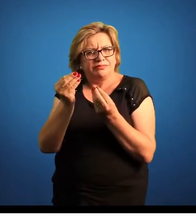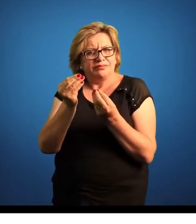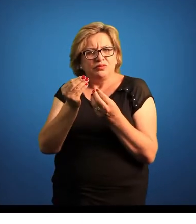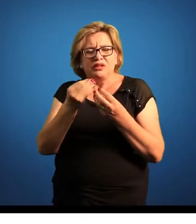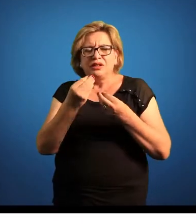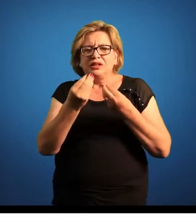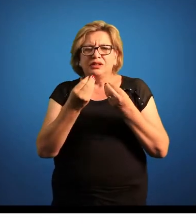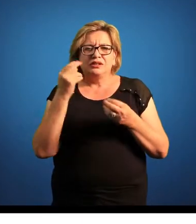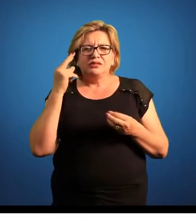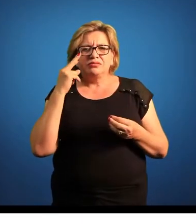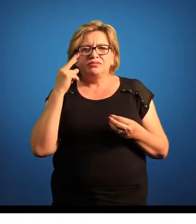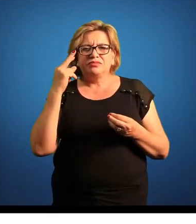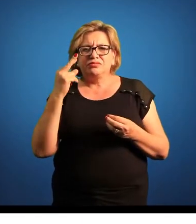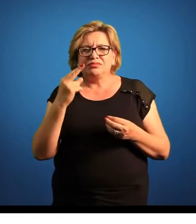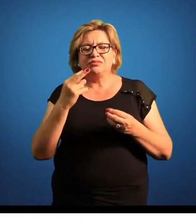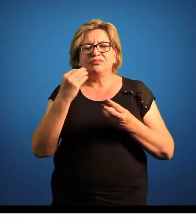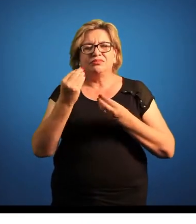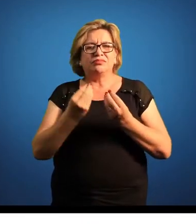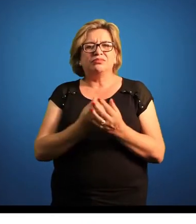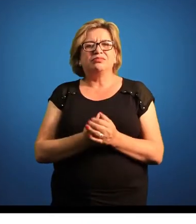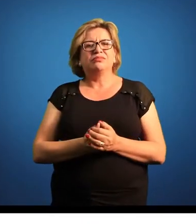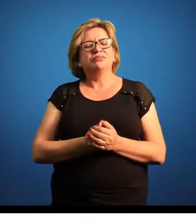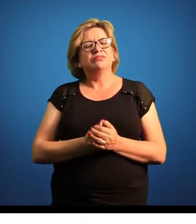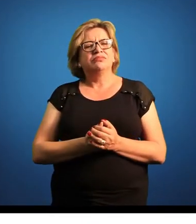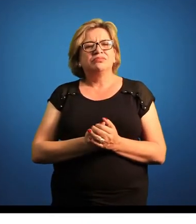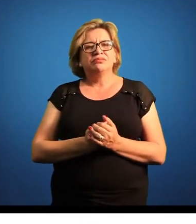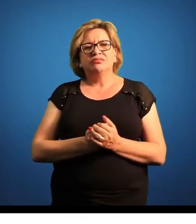o peixe. Olha lá.